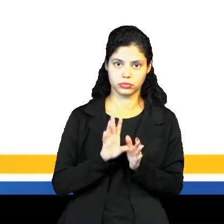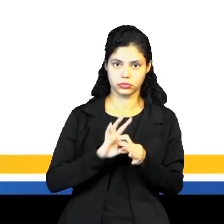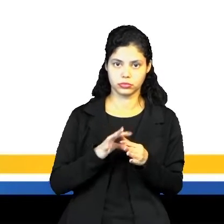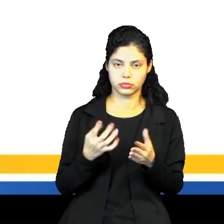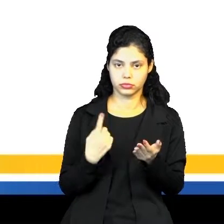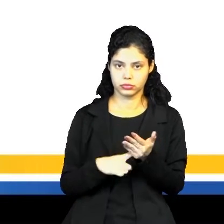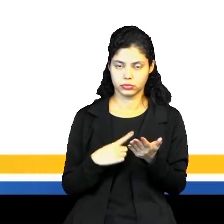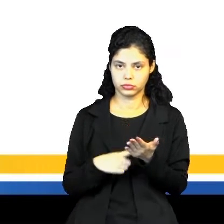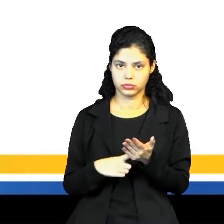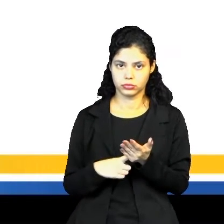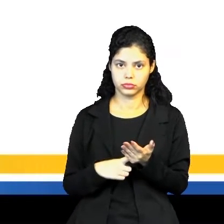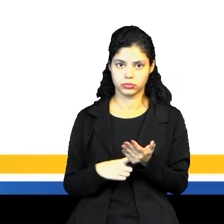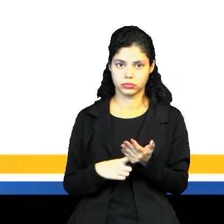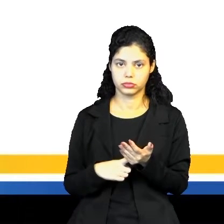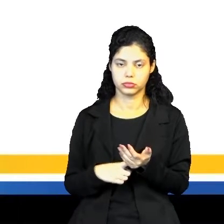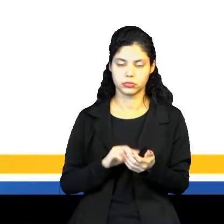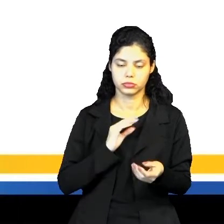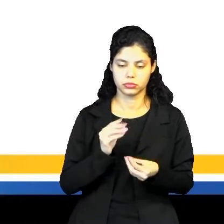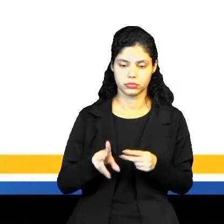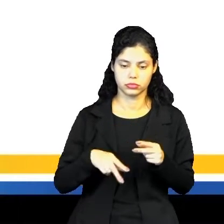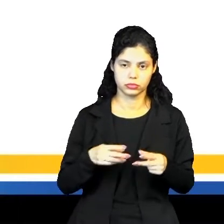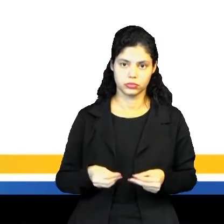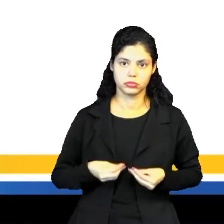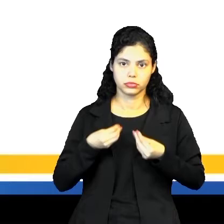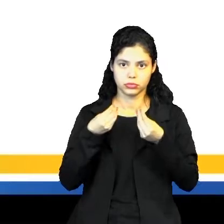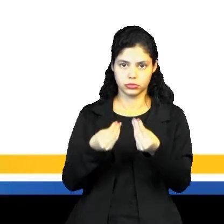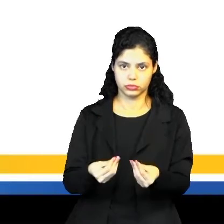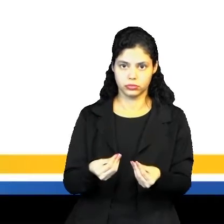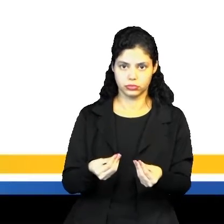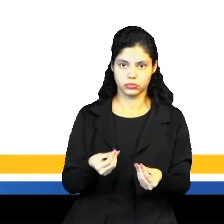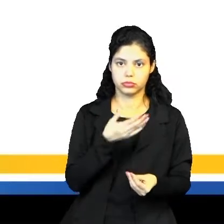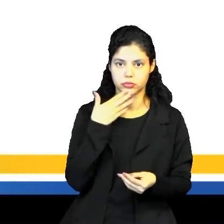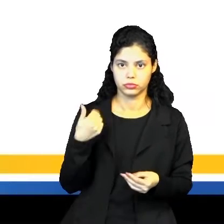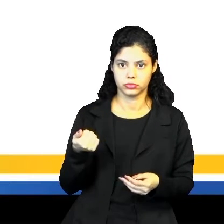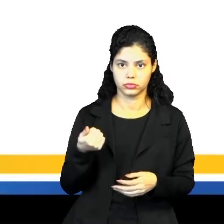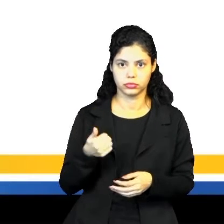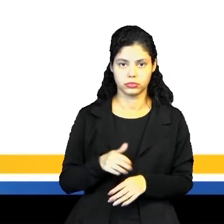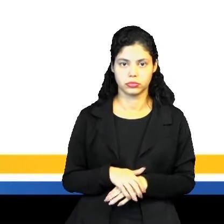ele é considerado ali, quando ele ganha esse prêmio, o melhor da sua área,